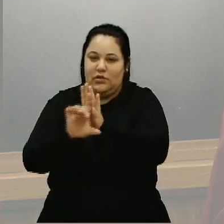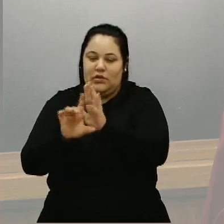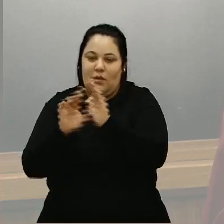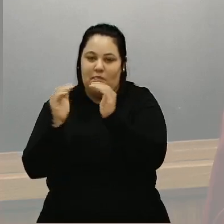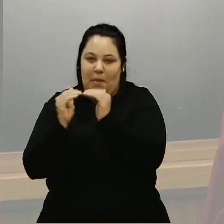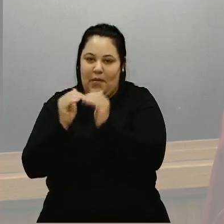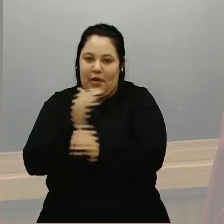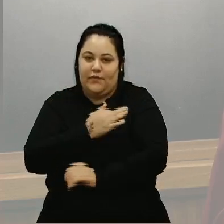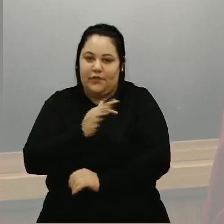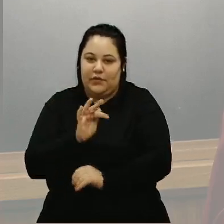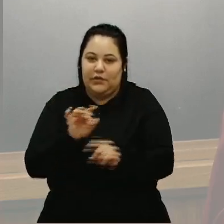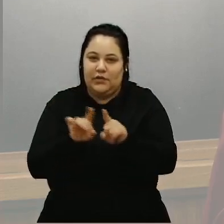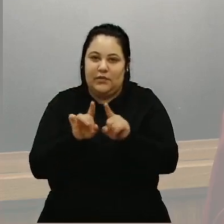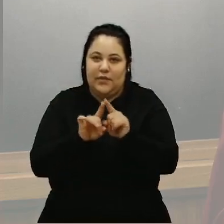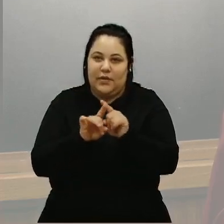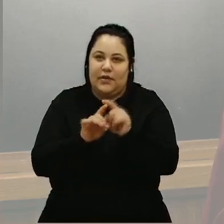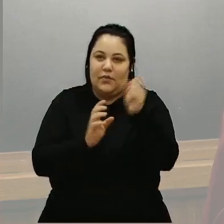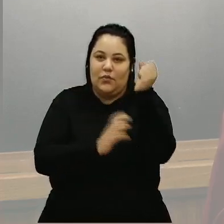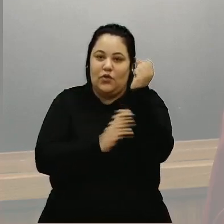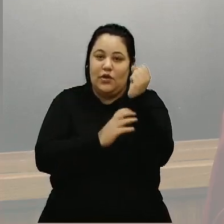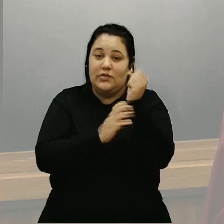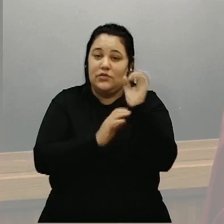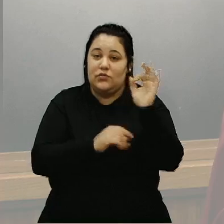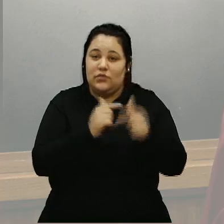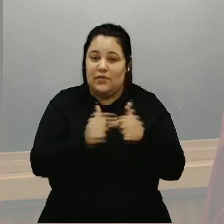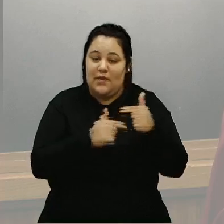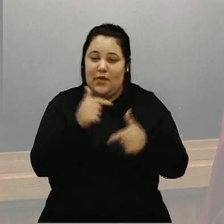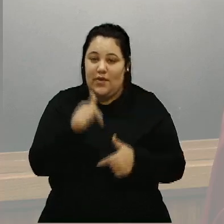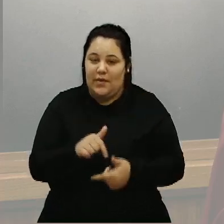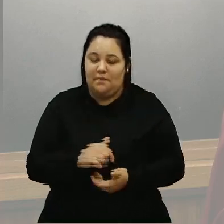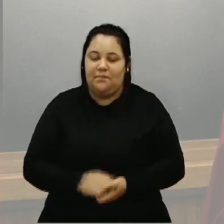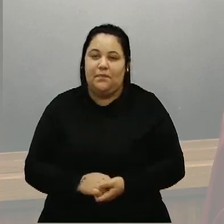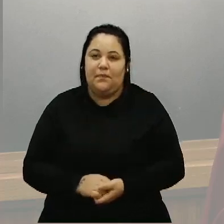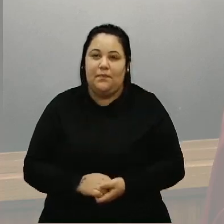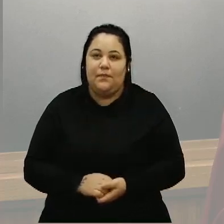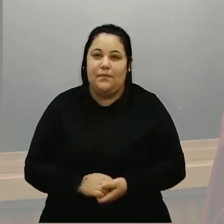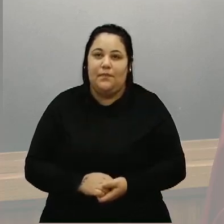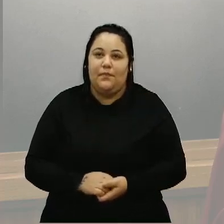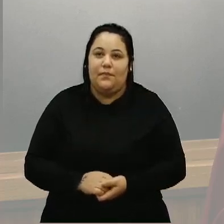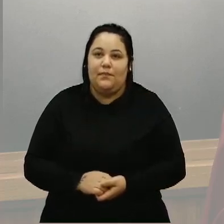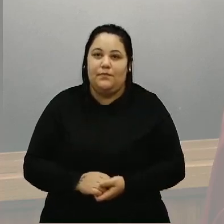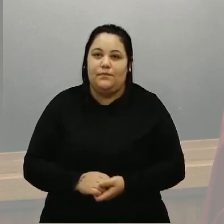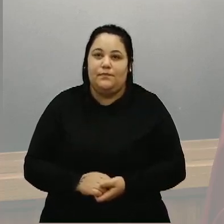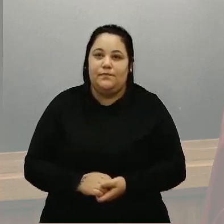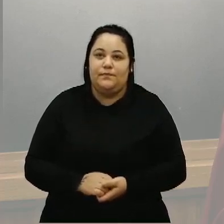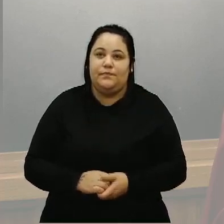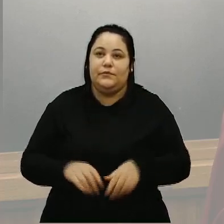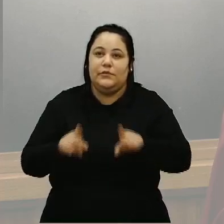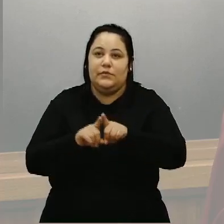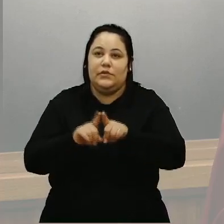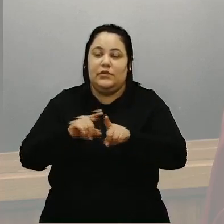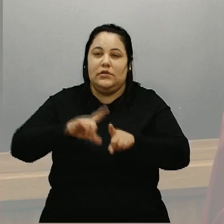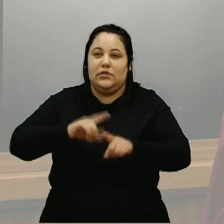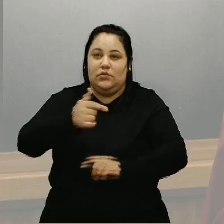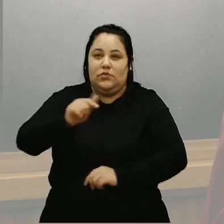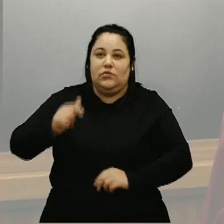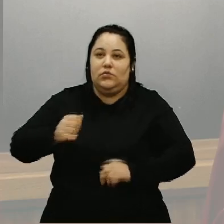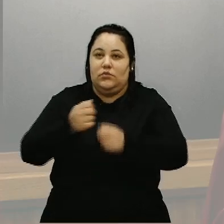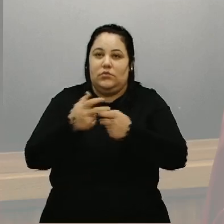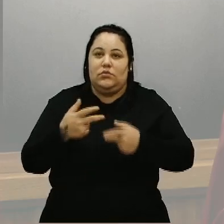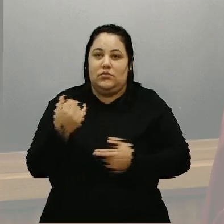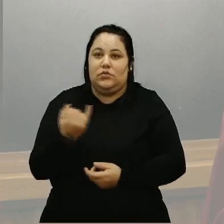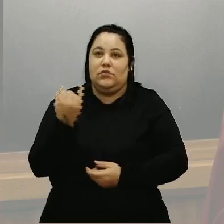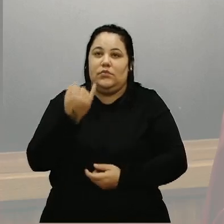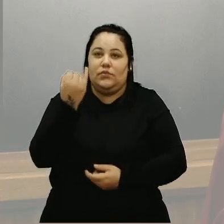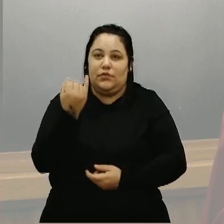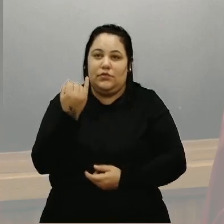e burocratiza o processo aqui. Além disso, ela tem várias outras coisas importantes